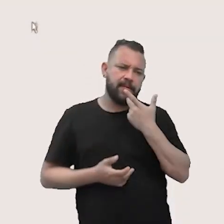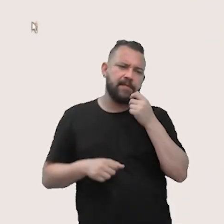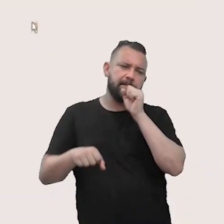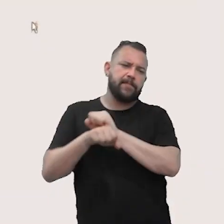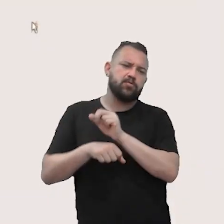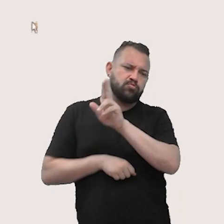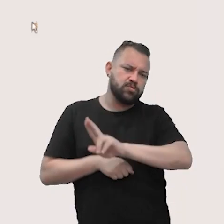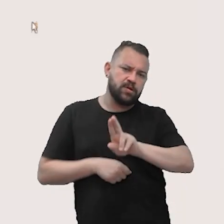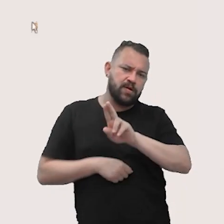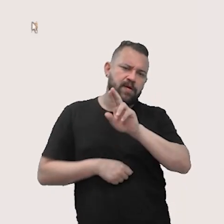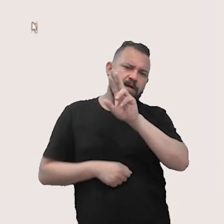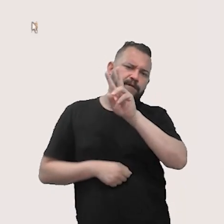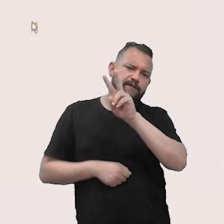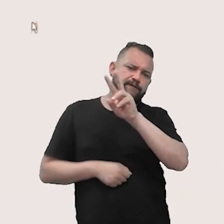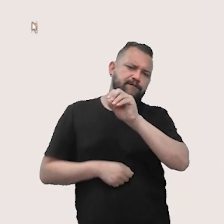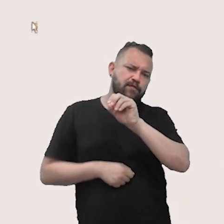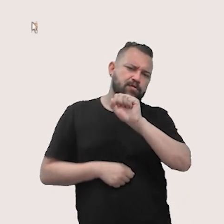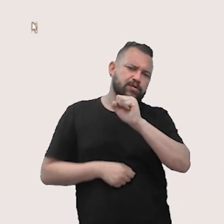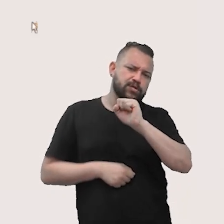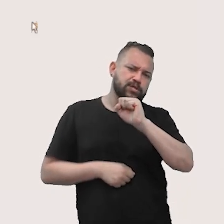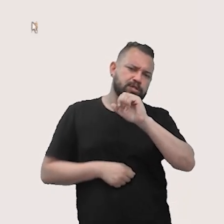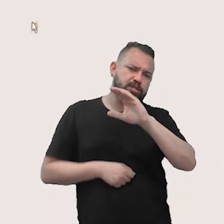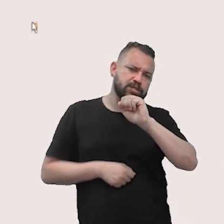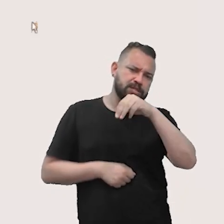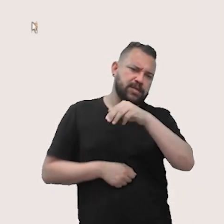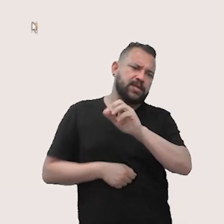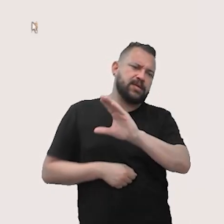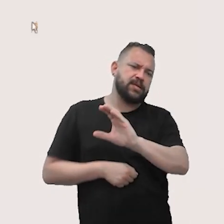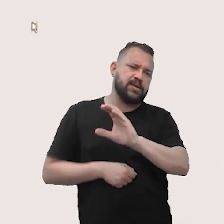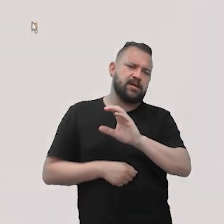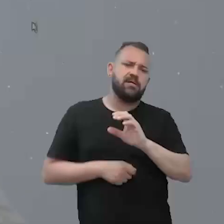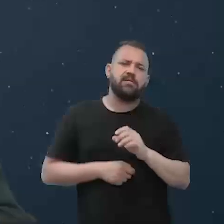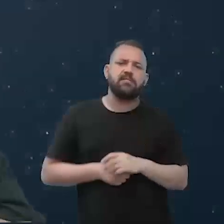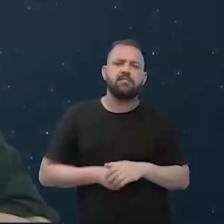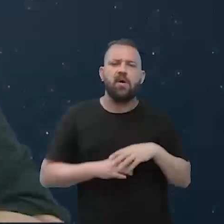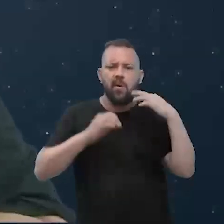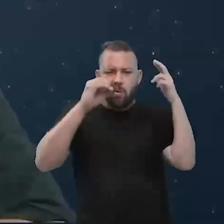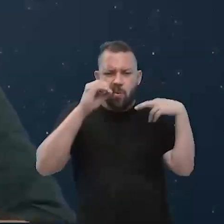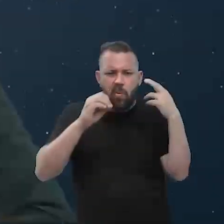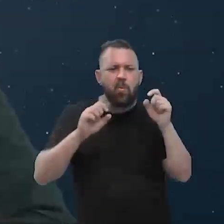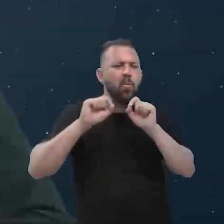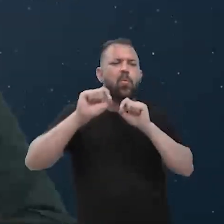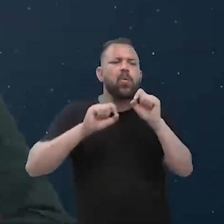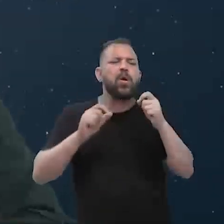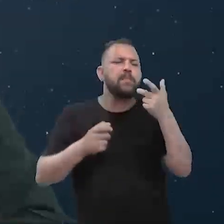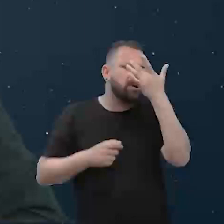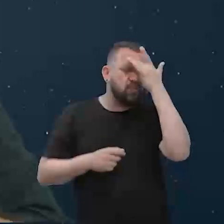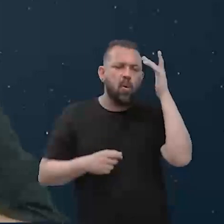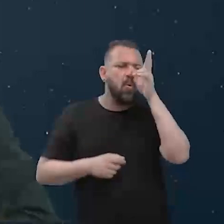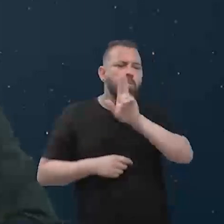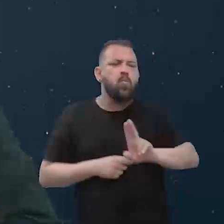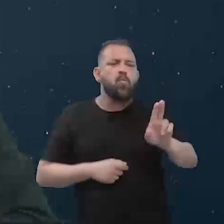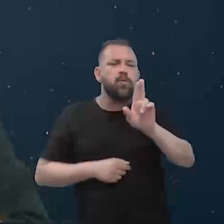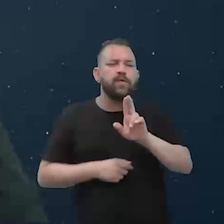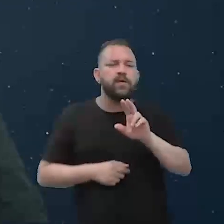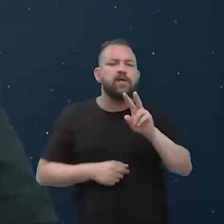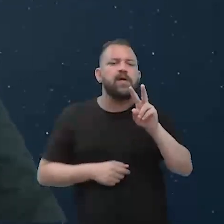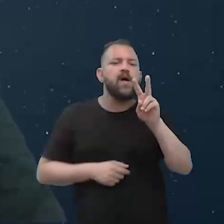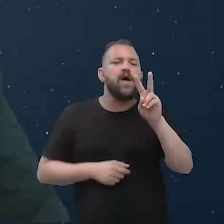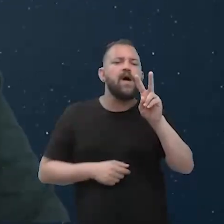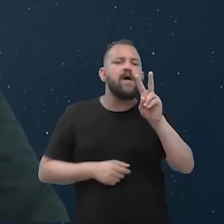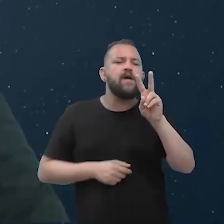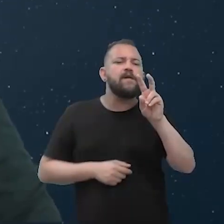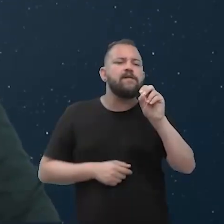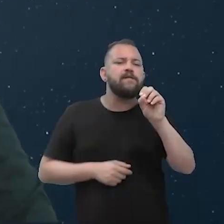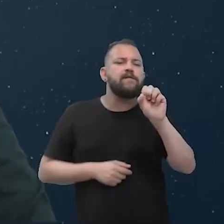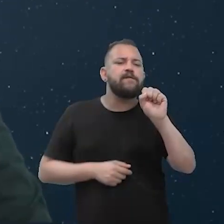desuso. Vós-me-ser. Vem comigo, Robertão. Quem hoje chama alguém de